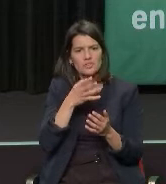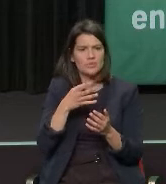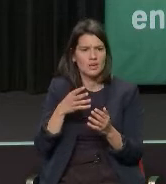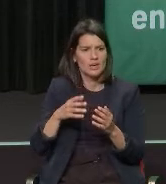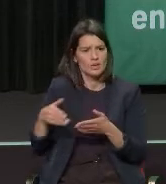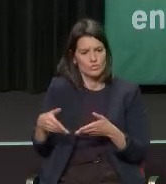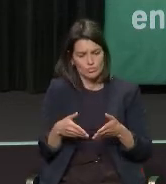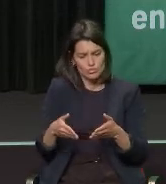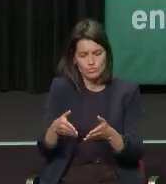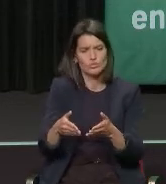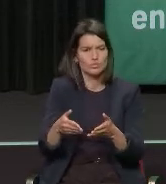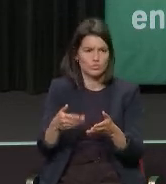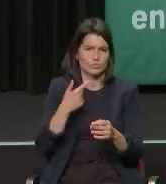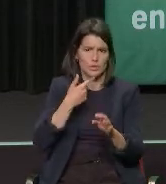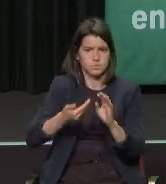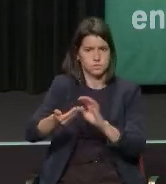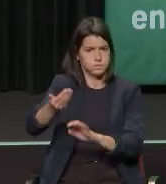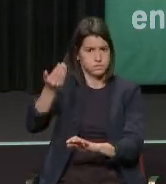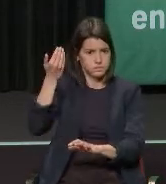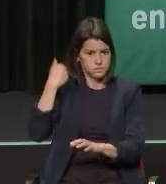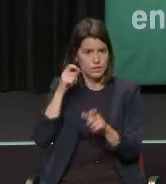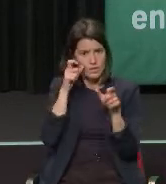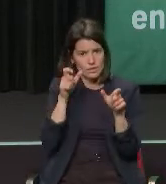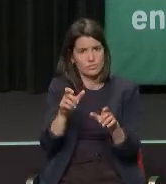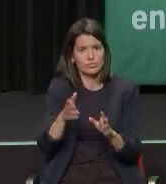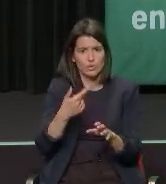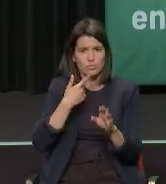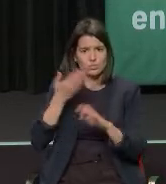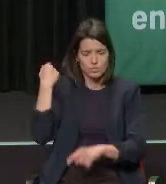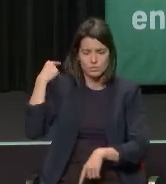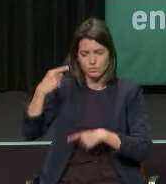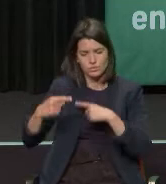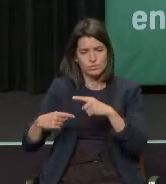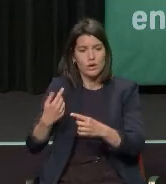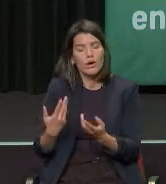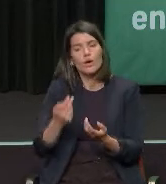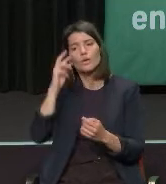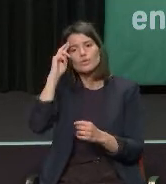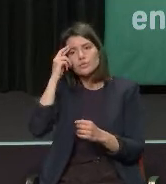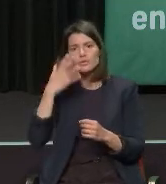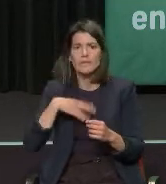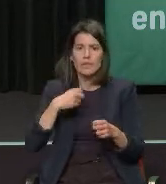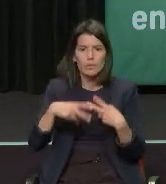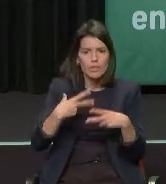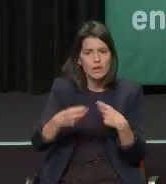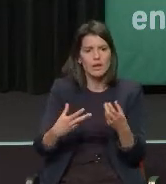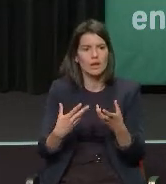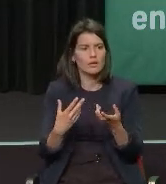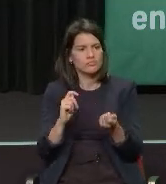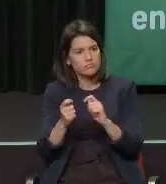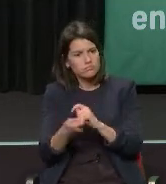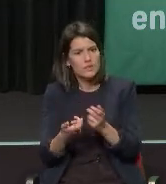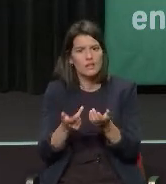um processo de monitorização que já é muito longo, já é transgeracional e que está a fazer todo um esforço de se modernizar, se adaptar, se aproveitar estas